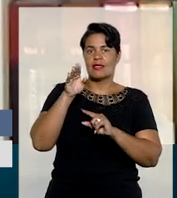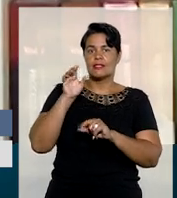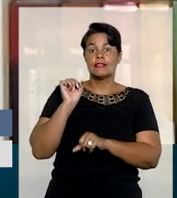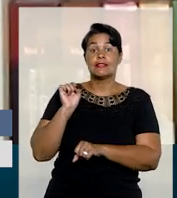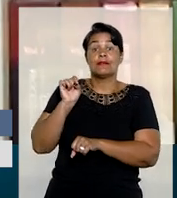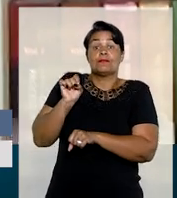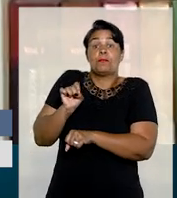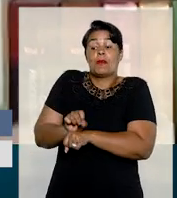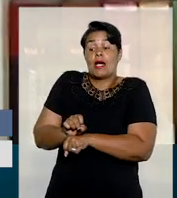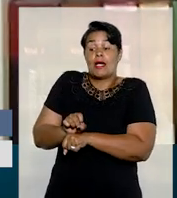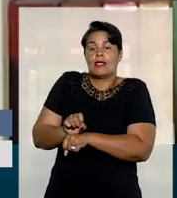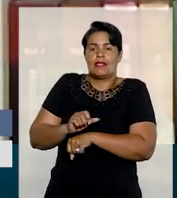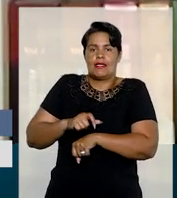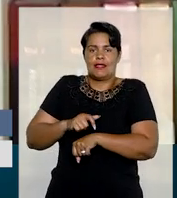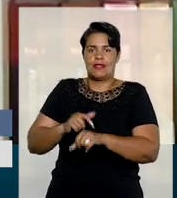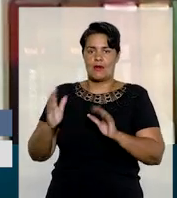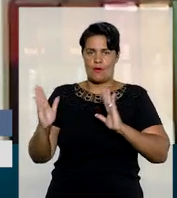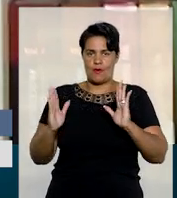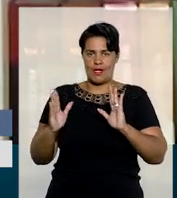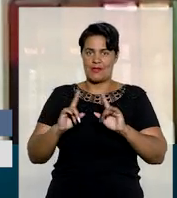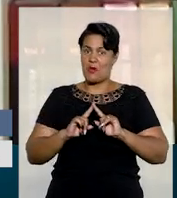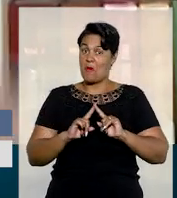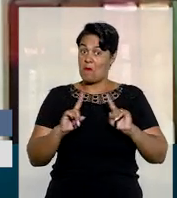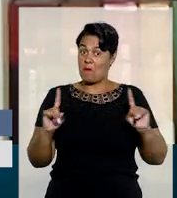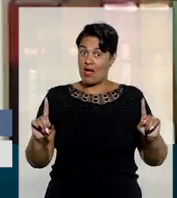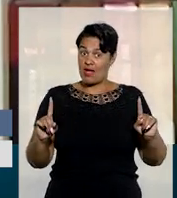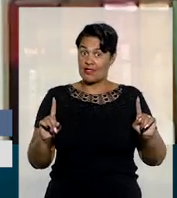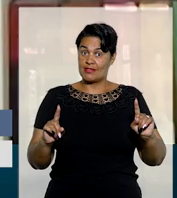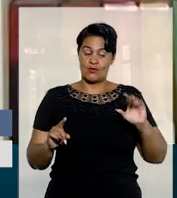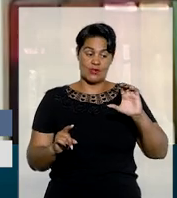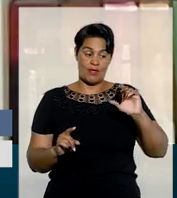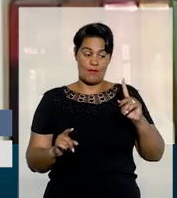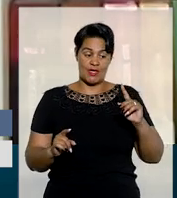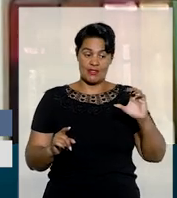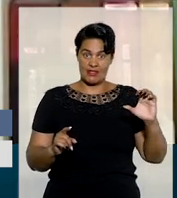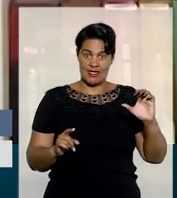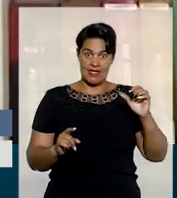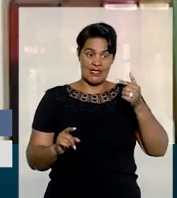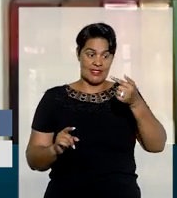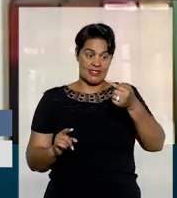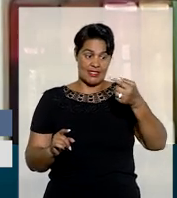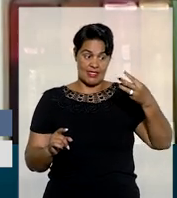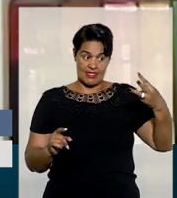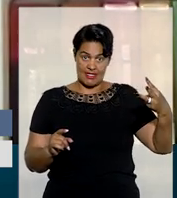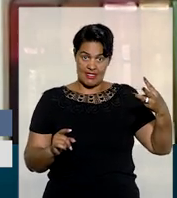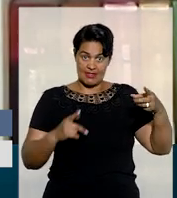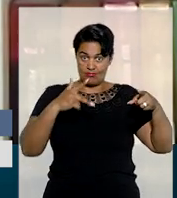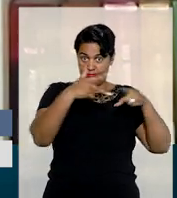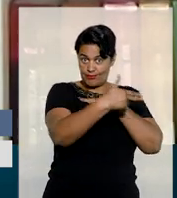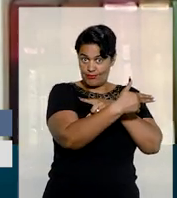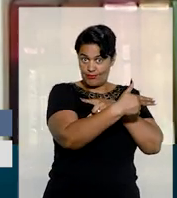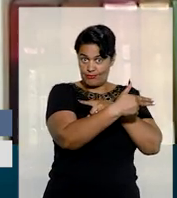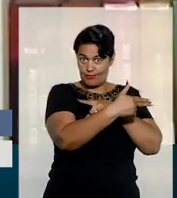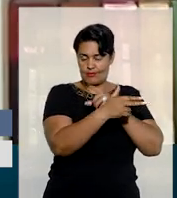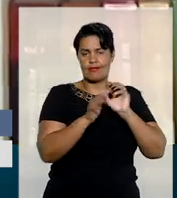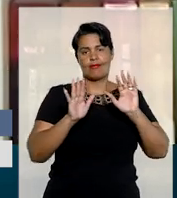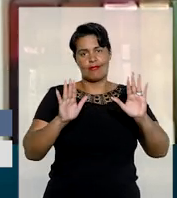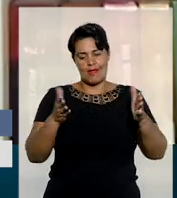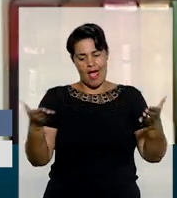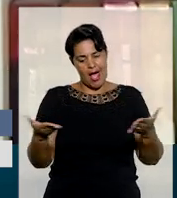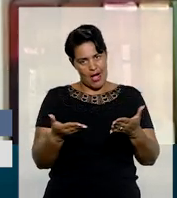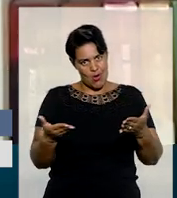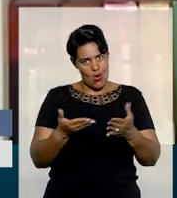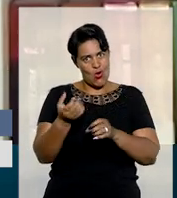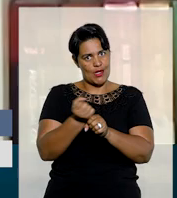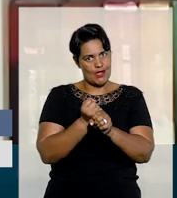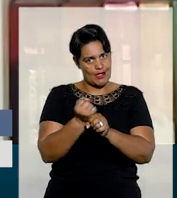declaração suspendiam o prazo, enquanto que no Código de Processo Civil de 73, os embargos de